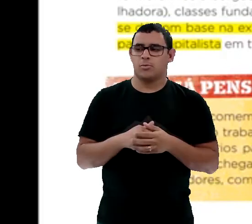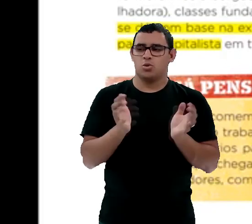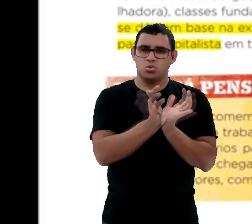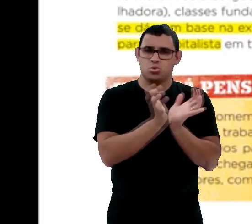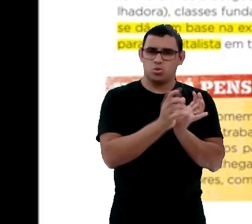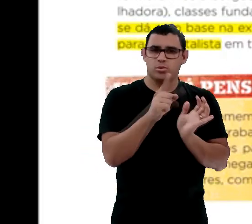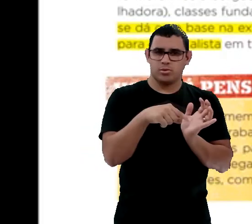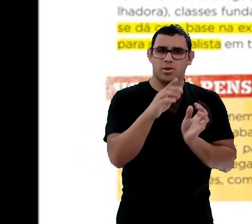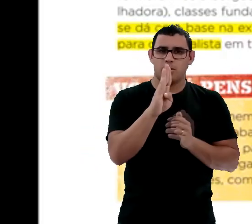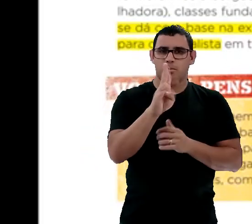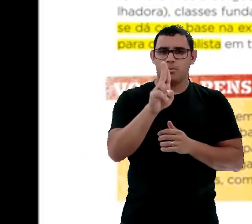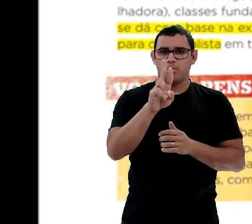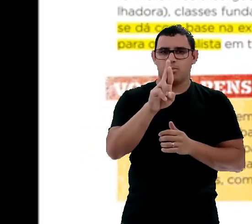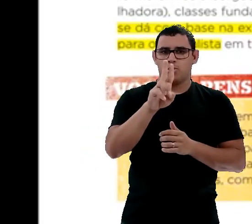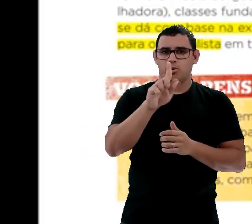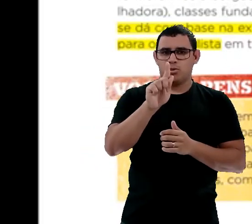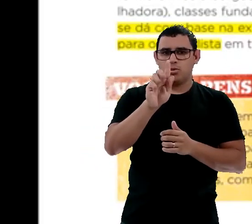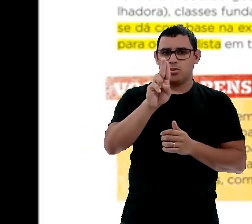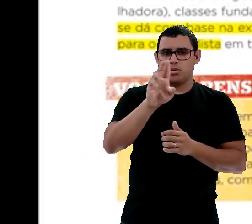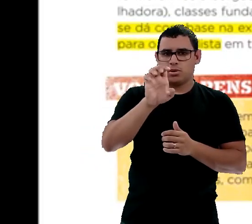produtores livres. Então, Marx afirma que